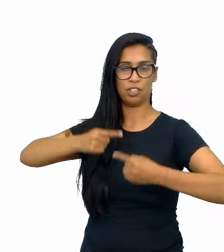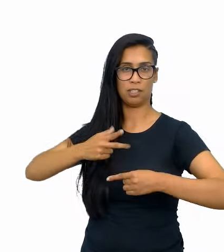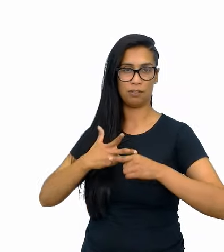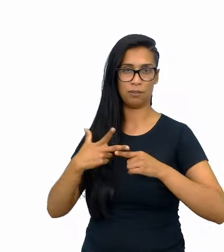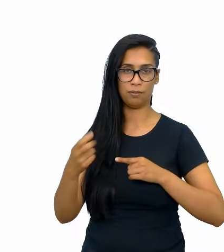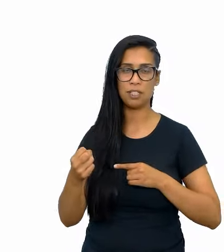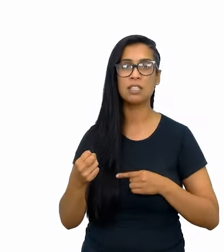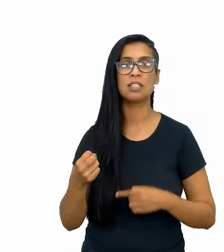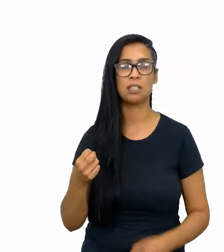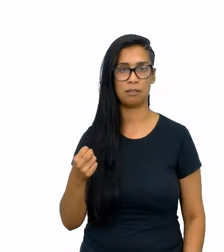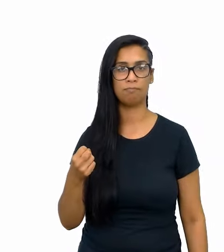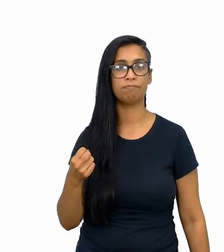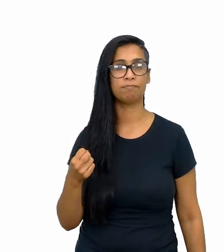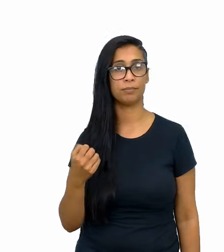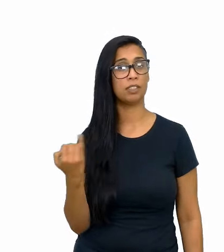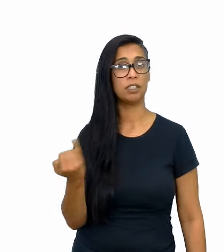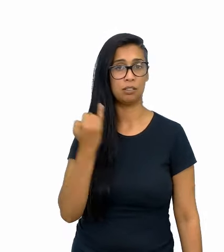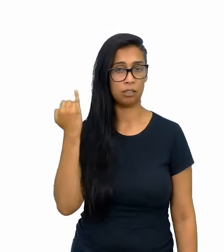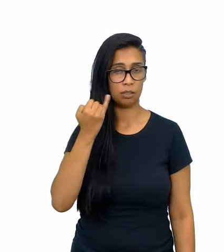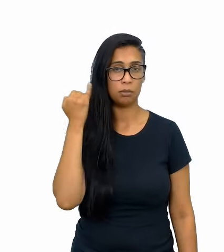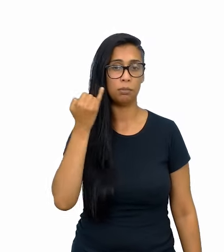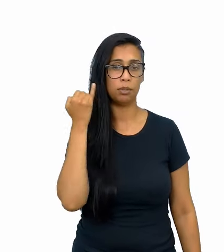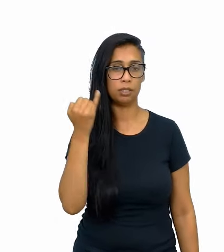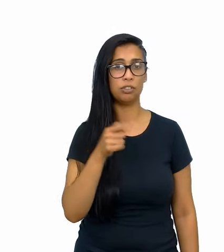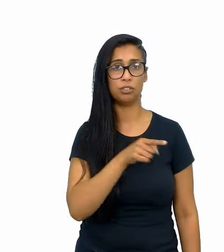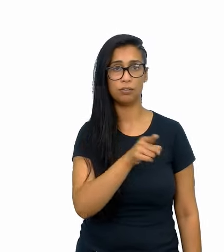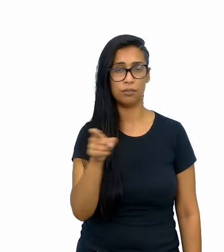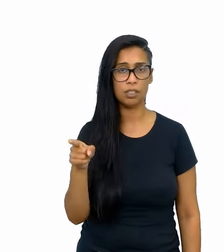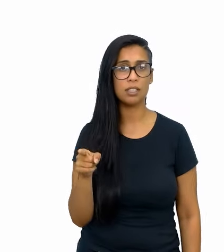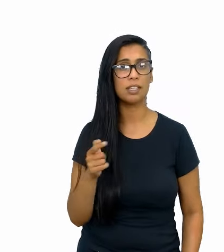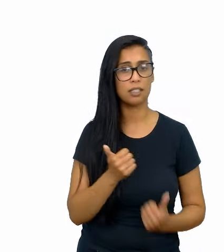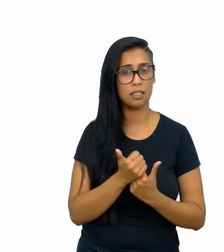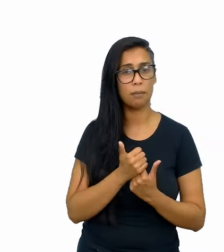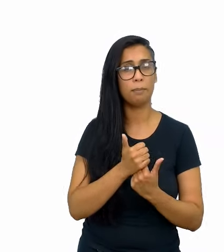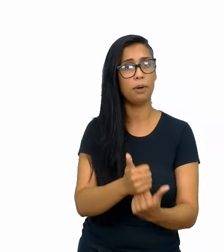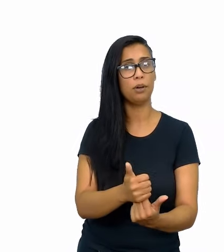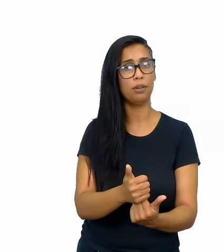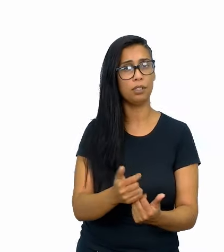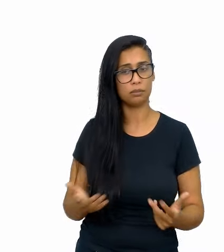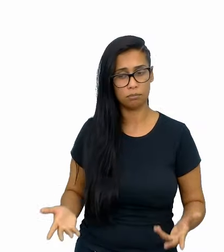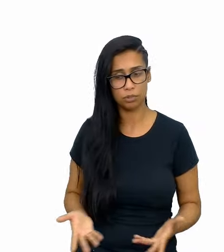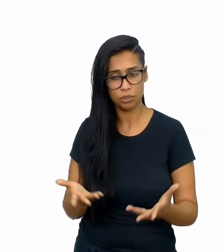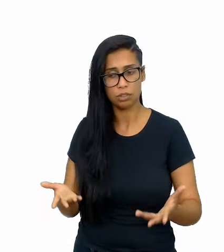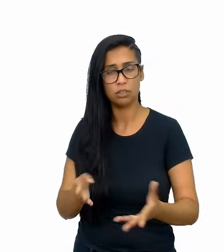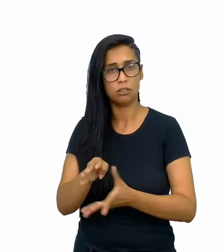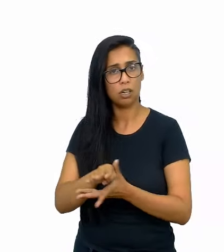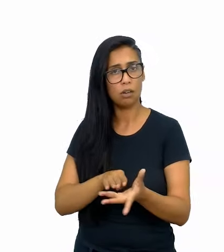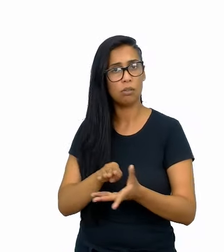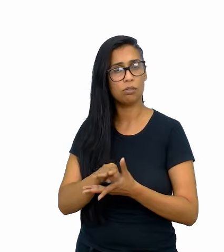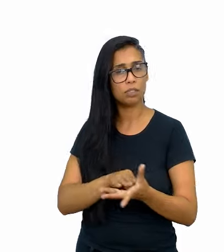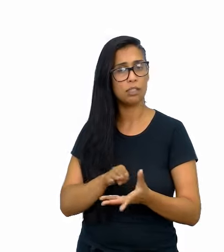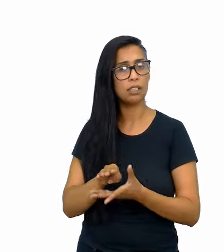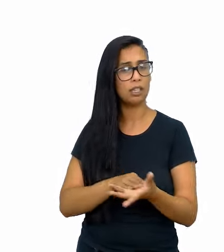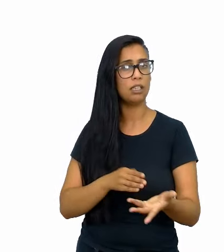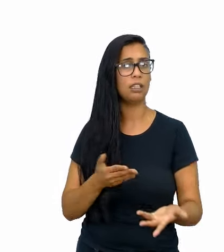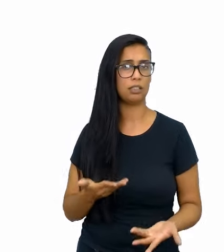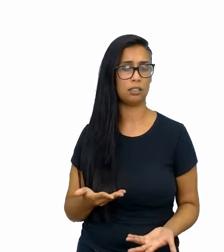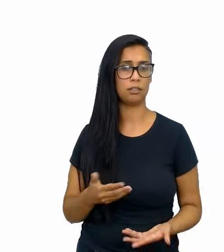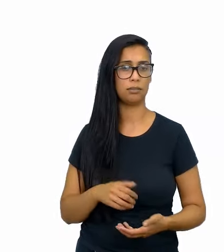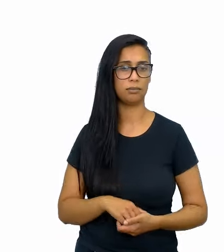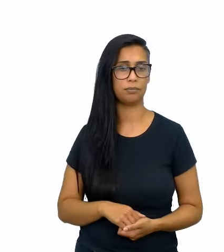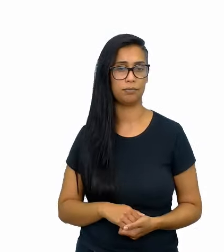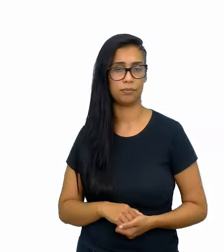esse objetivo, é importante que vocês auxiliem esse processo em relação a que eles possam discutir